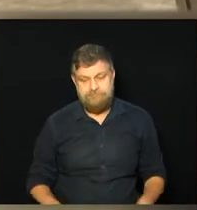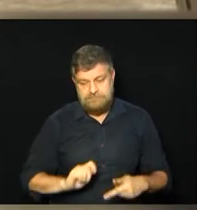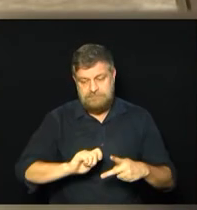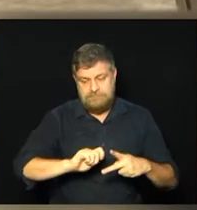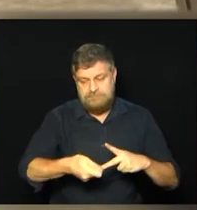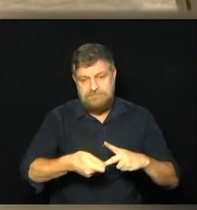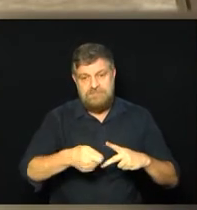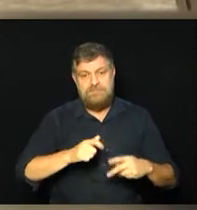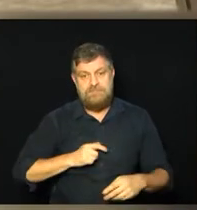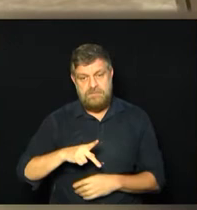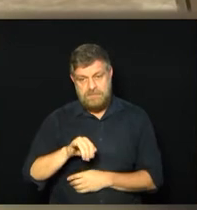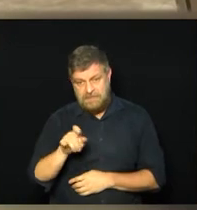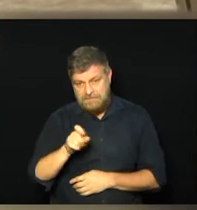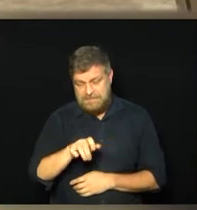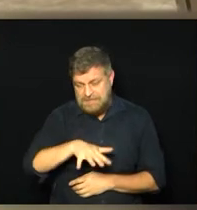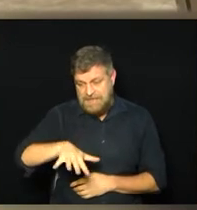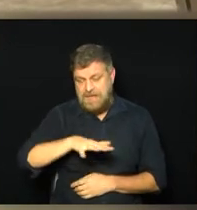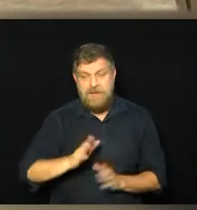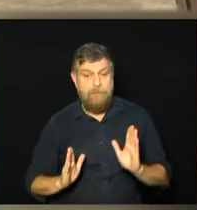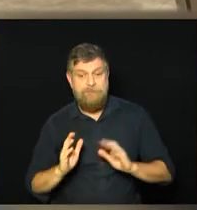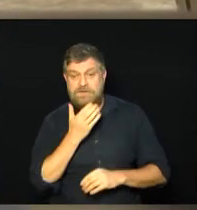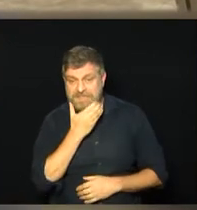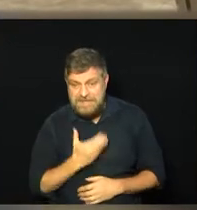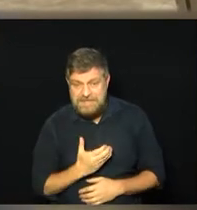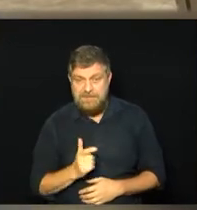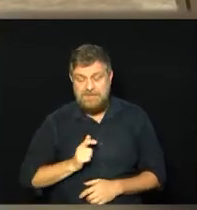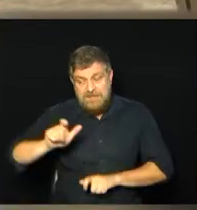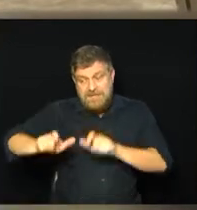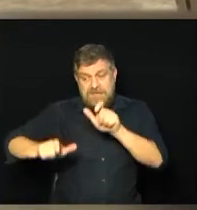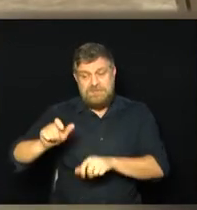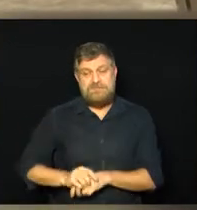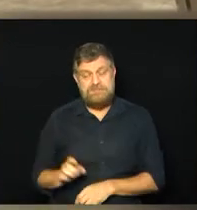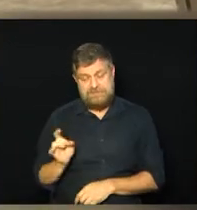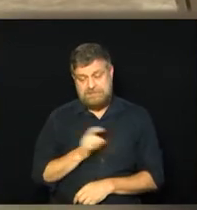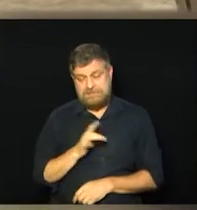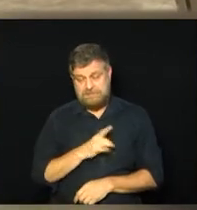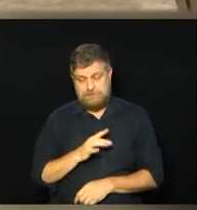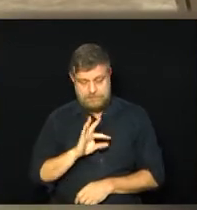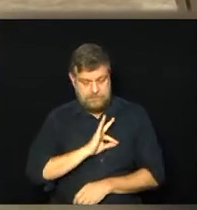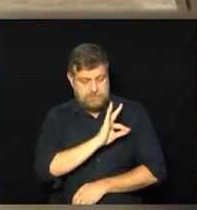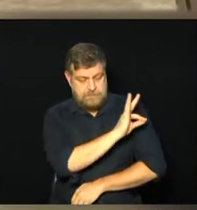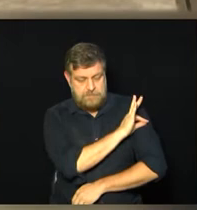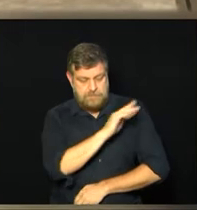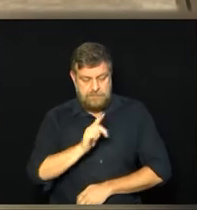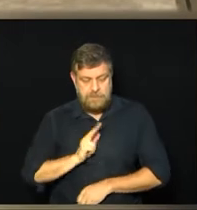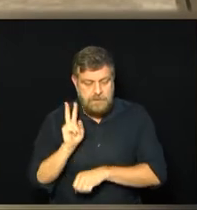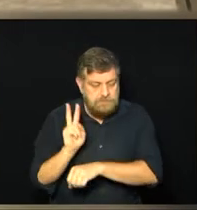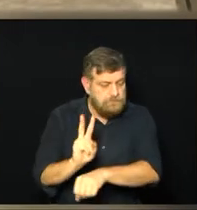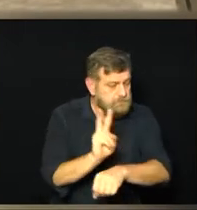ainda mais numa época de Natal, né? As pessoas realmente estão com medo, mas a Guarda Municipal ela já tem dado um respaldo